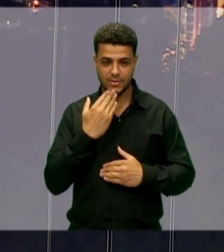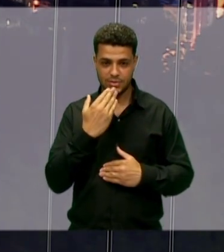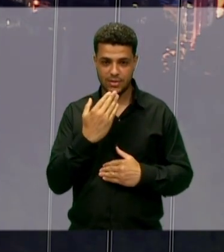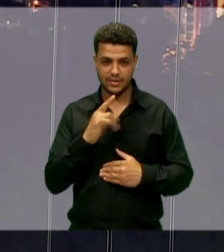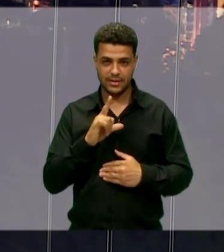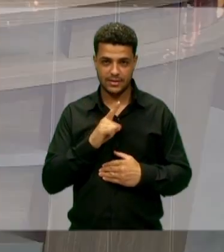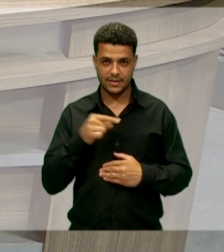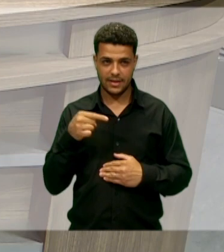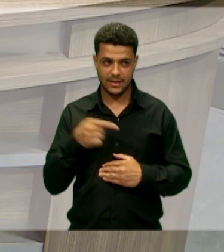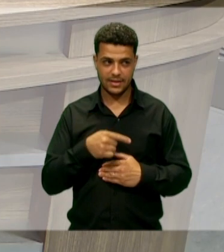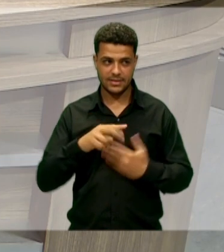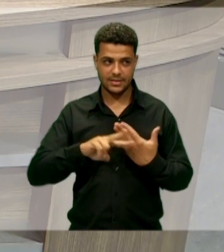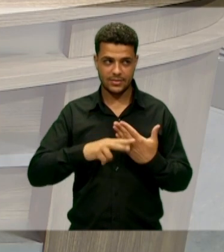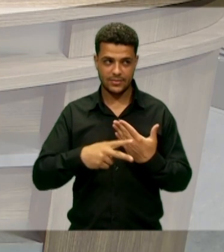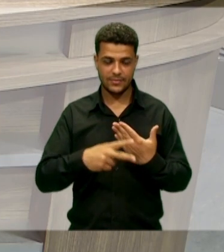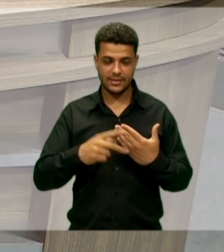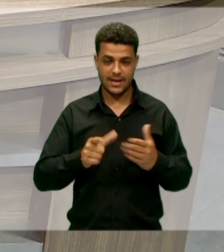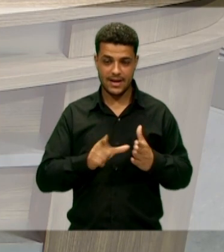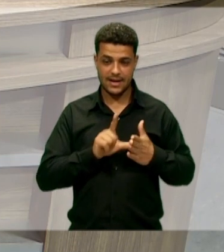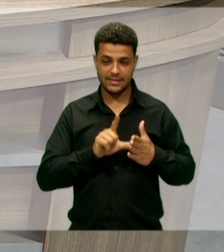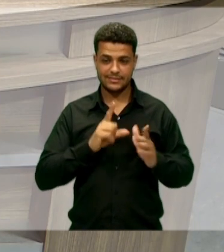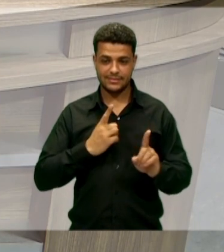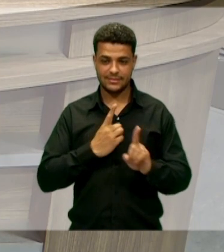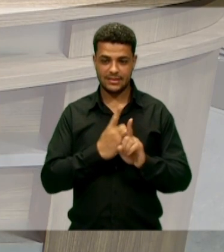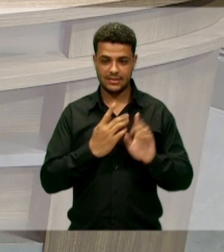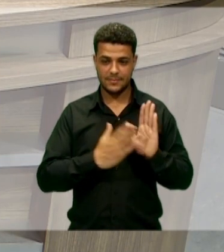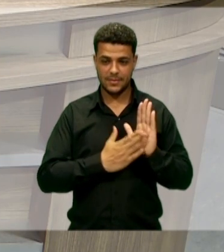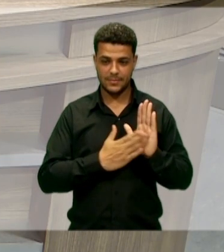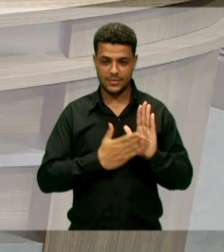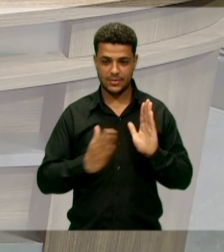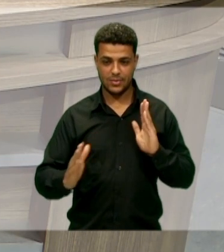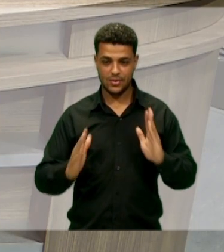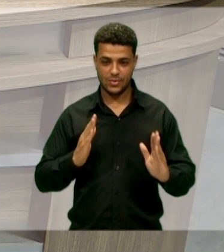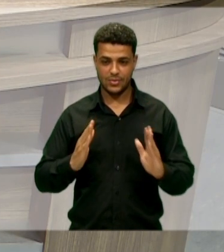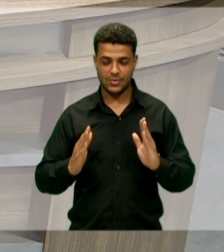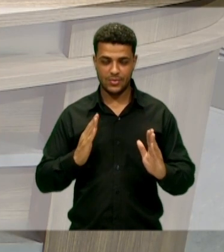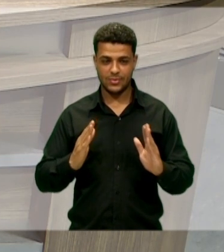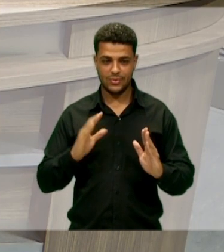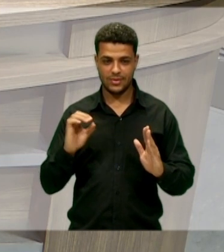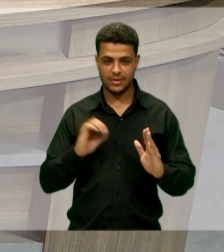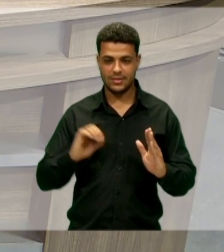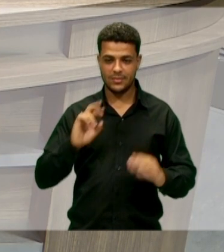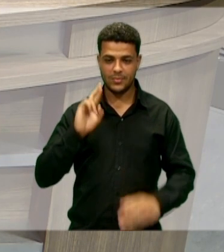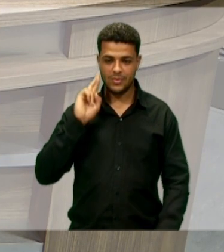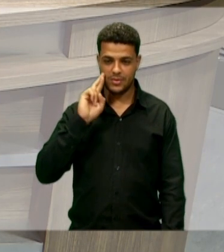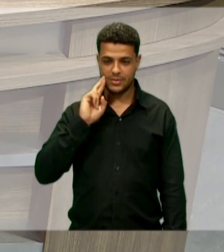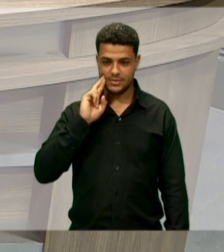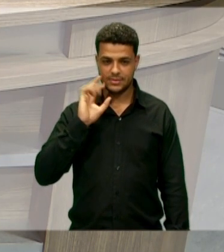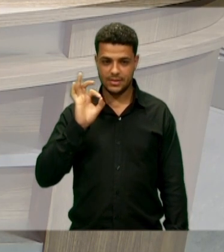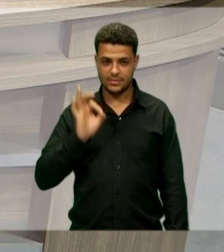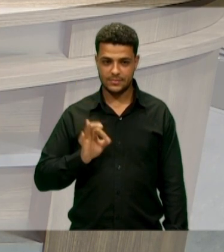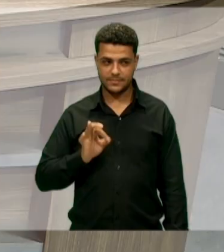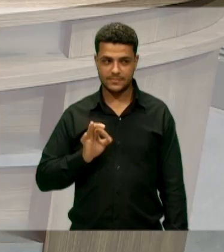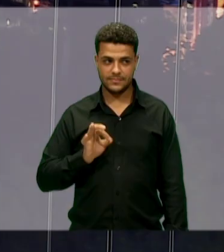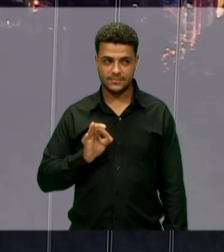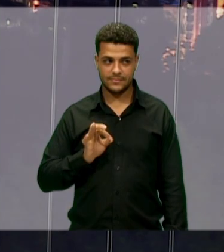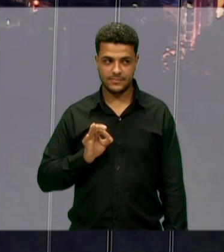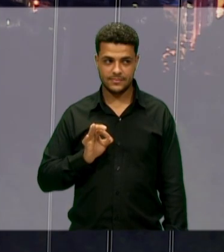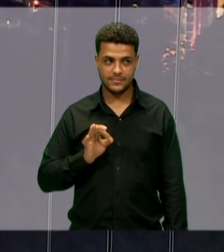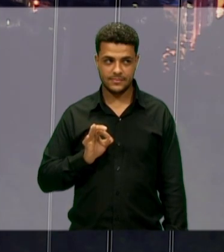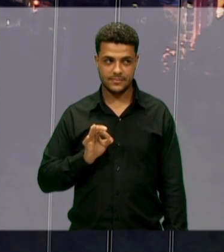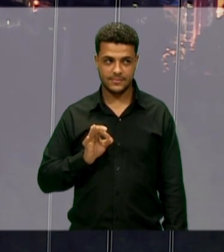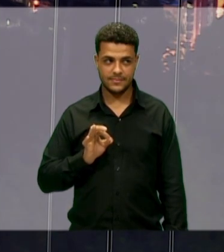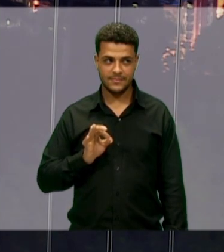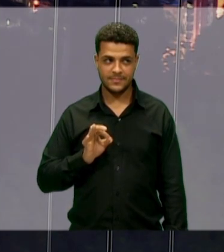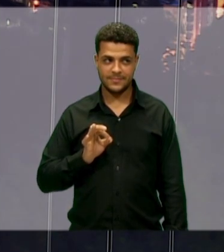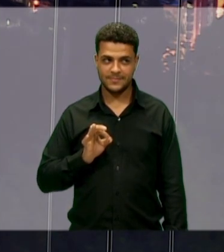esse diagnóstico precoce que tanto se bate, principalmente agora durante o Outubro Rosa, Sem dúvidas. E, assim,